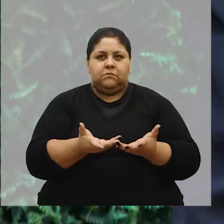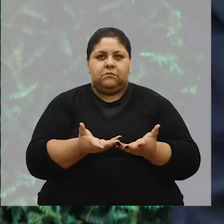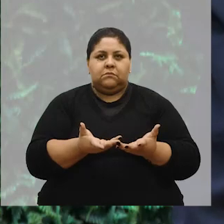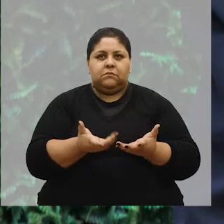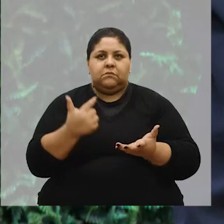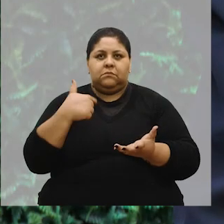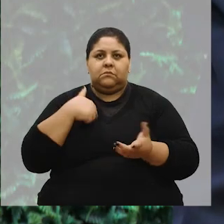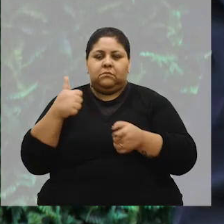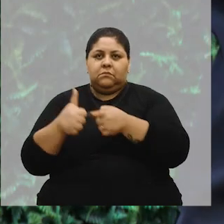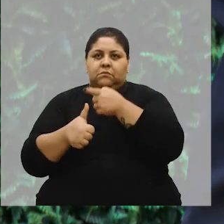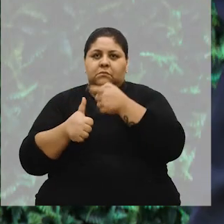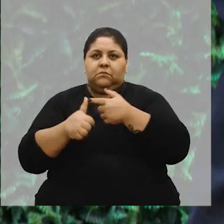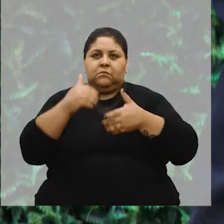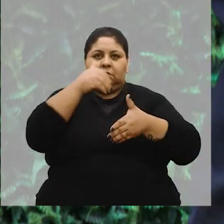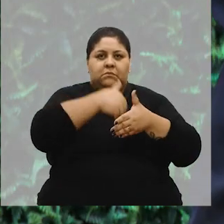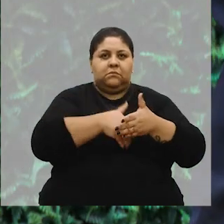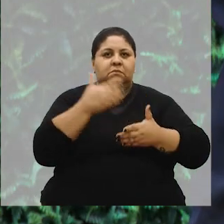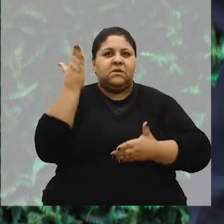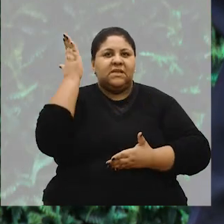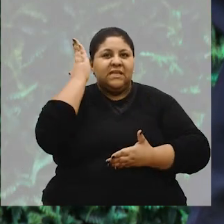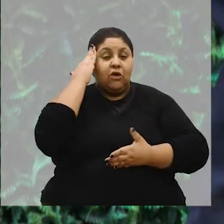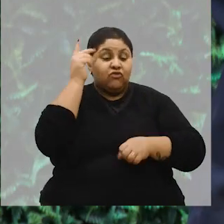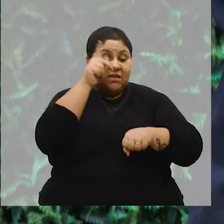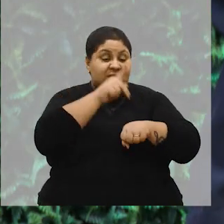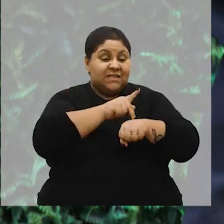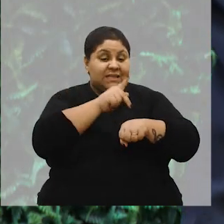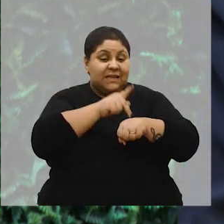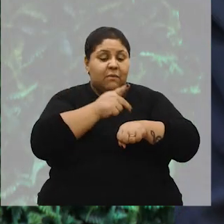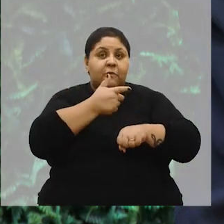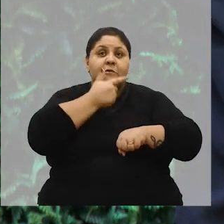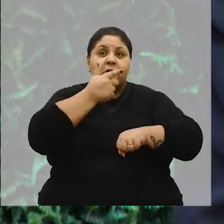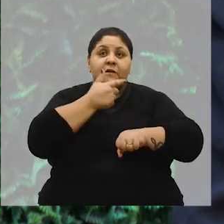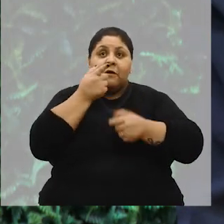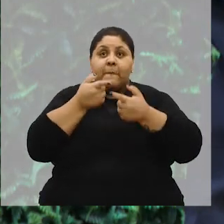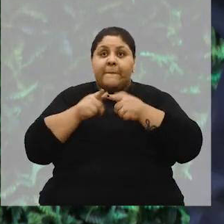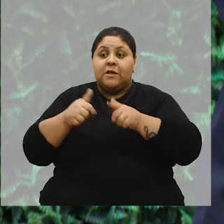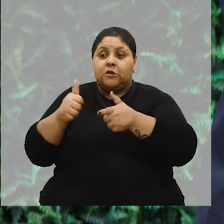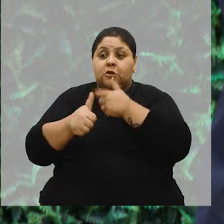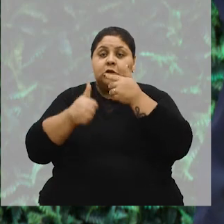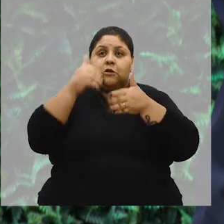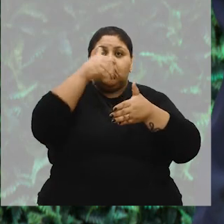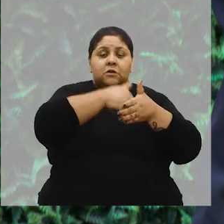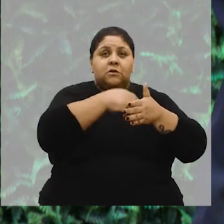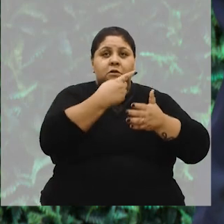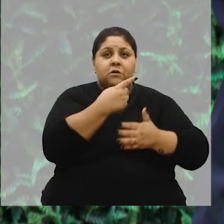O meu primeiro voto, eu não sei se eu tenho tempo para falar disto, mas, enfim, o meu primeiro voto foi em